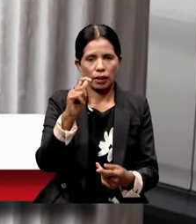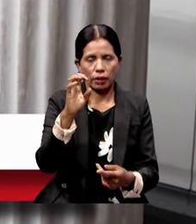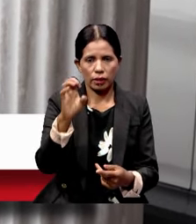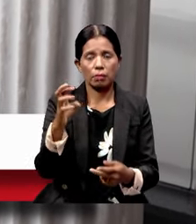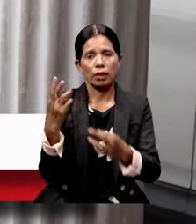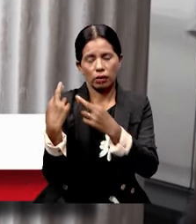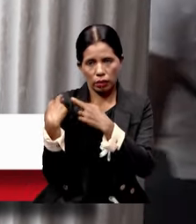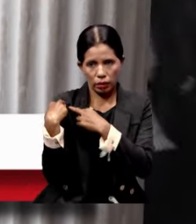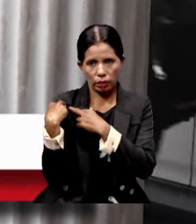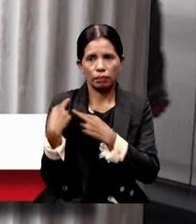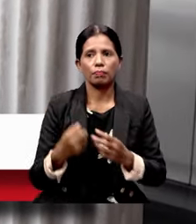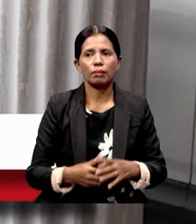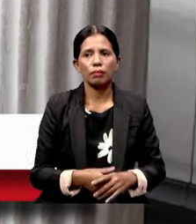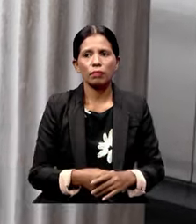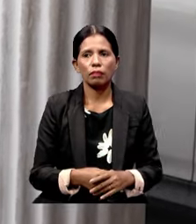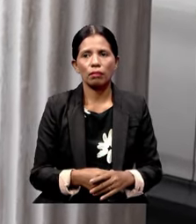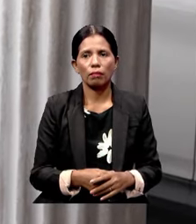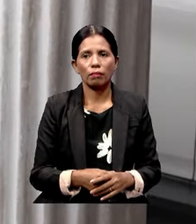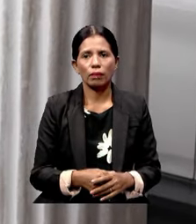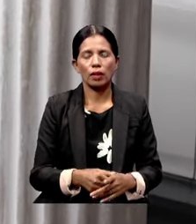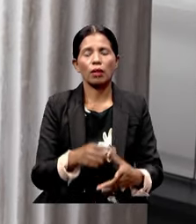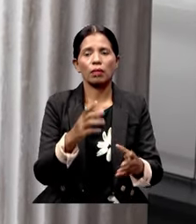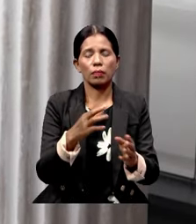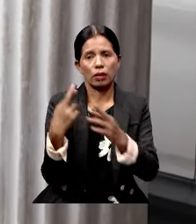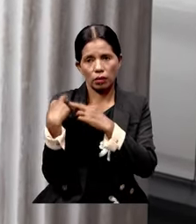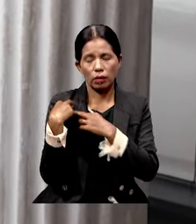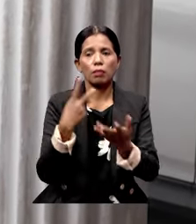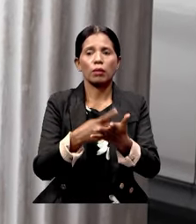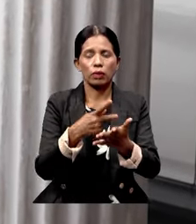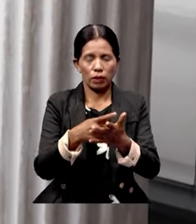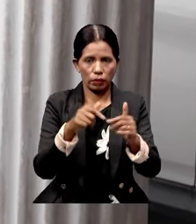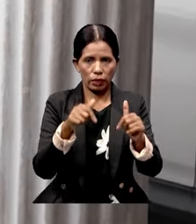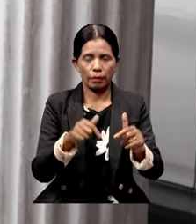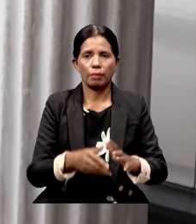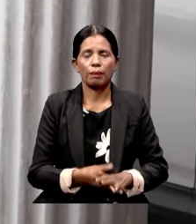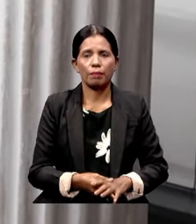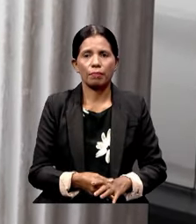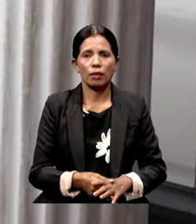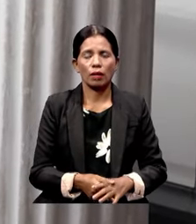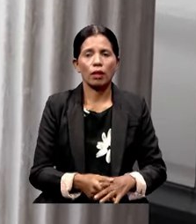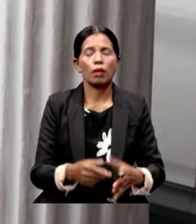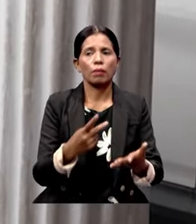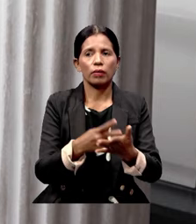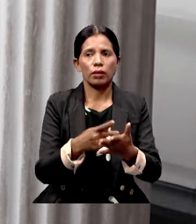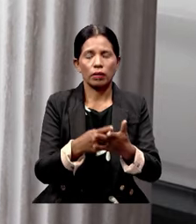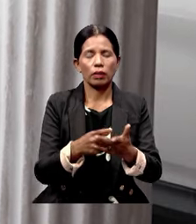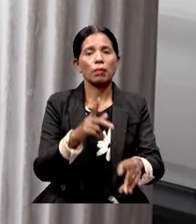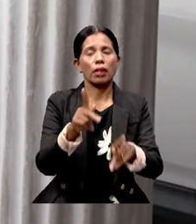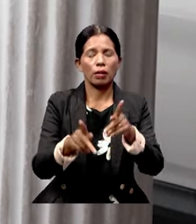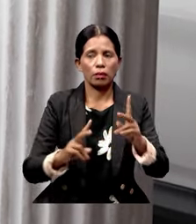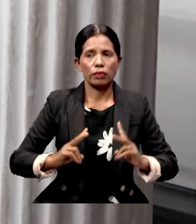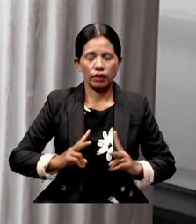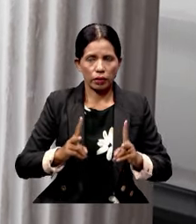né? Nemak responsabiliza o projeto, né? E projeto né nene nine maka veterano sira